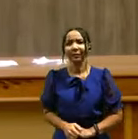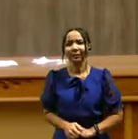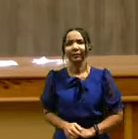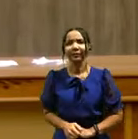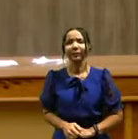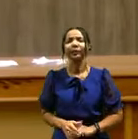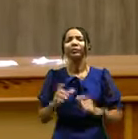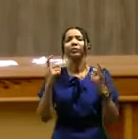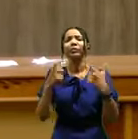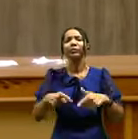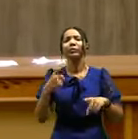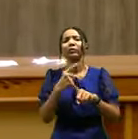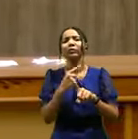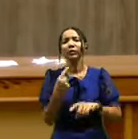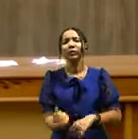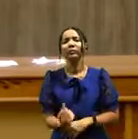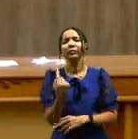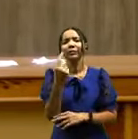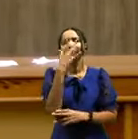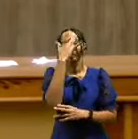primeira pessoa convida aqui à frente Agnaldo